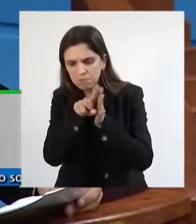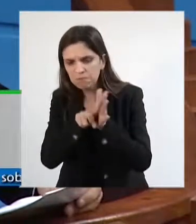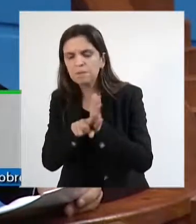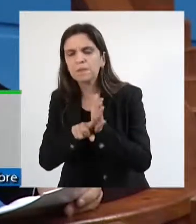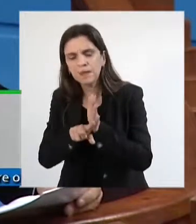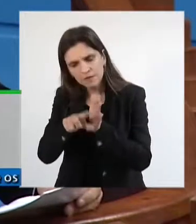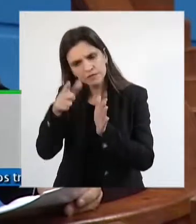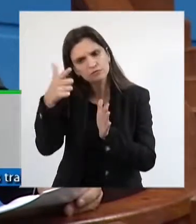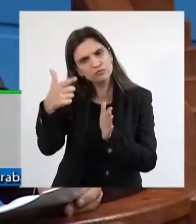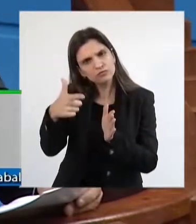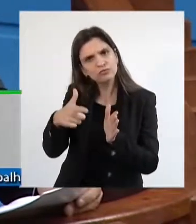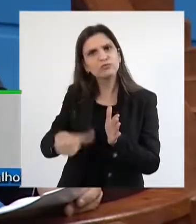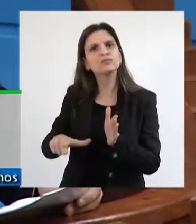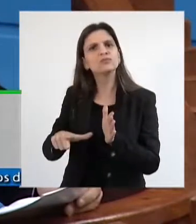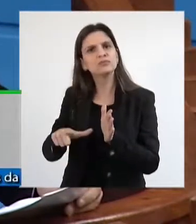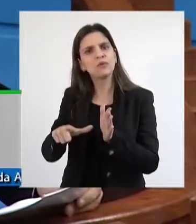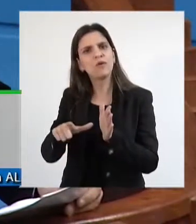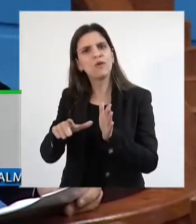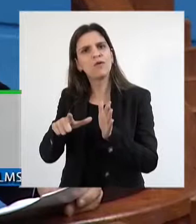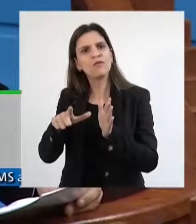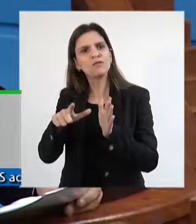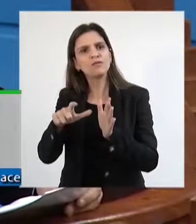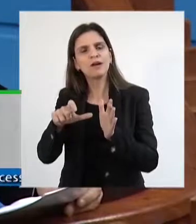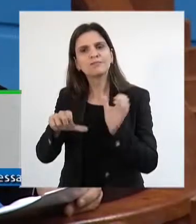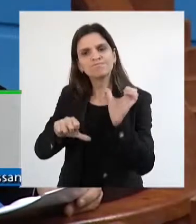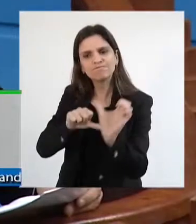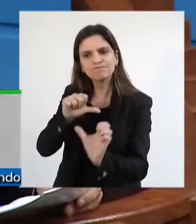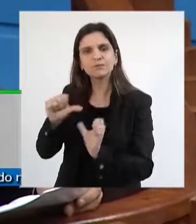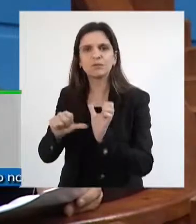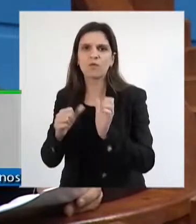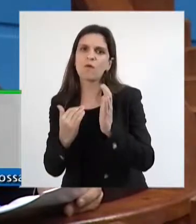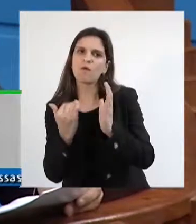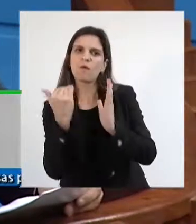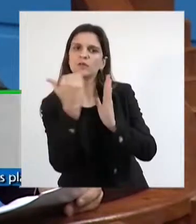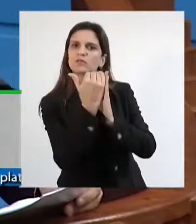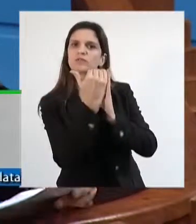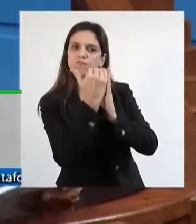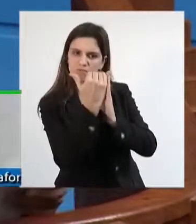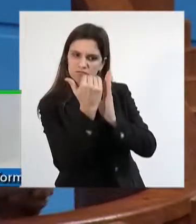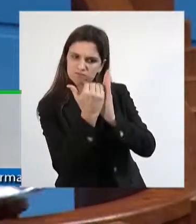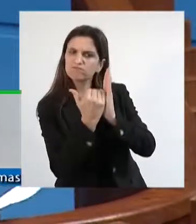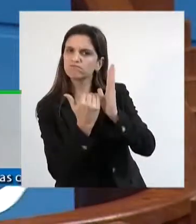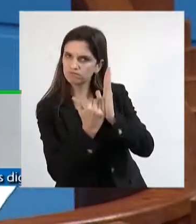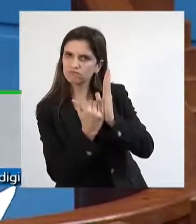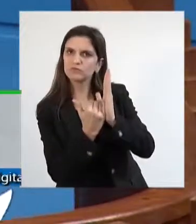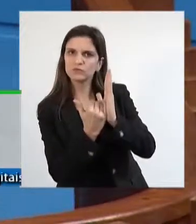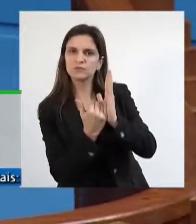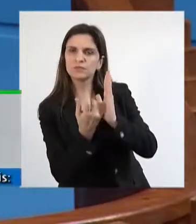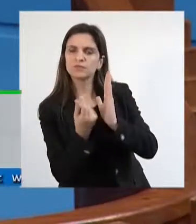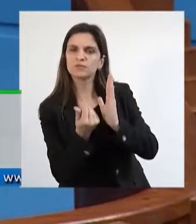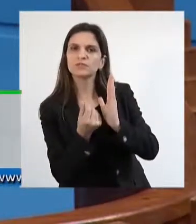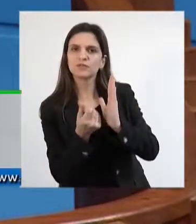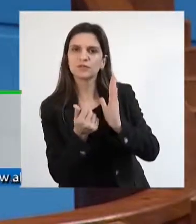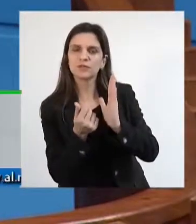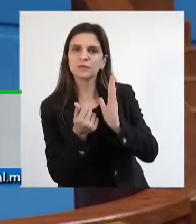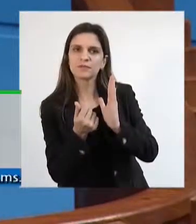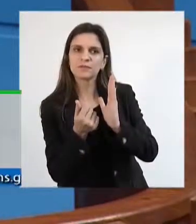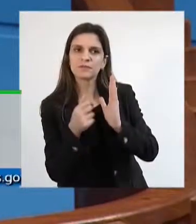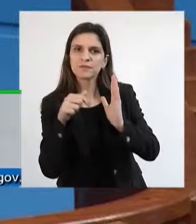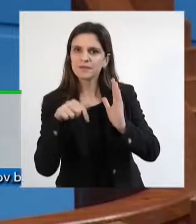será, portanto, um reajuste menor do que o previsto inicialmente. Então, o nosso estado